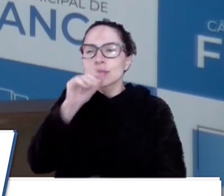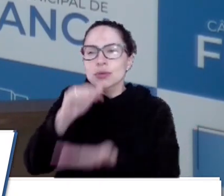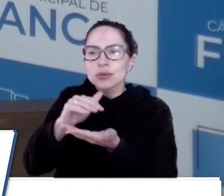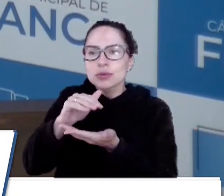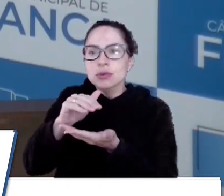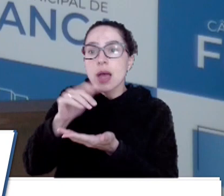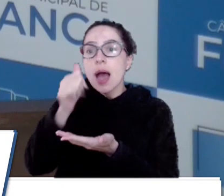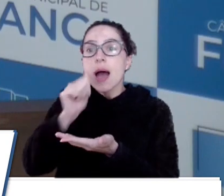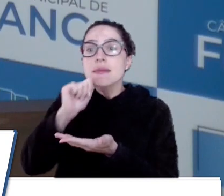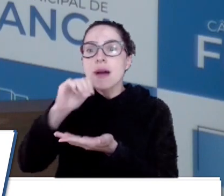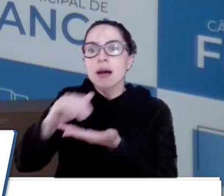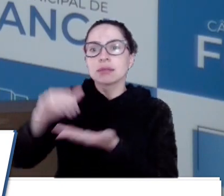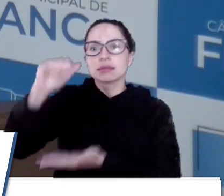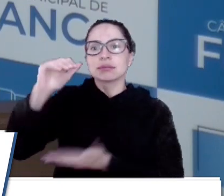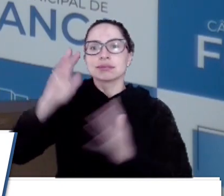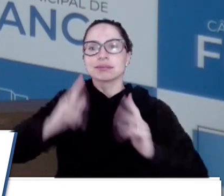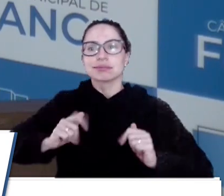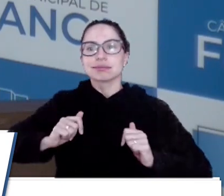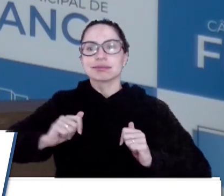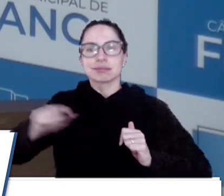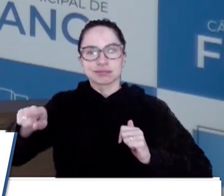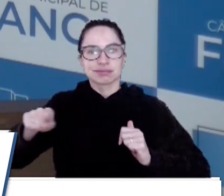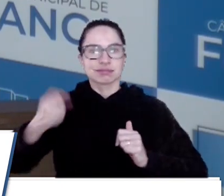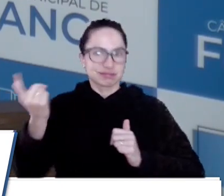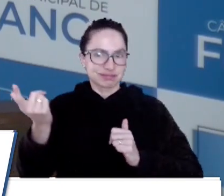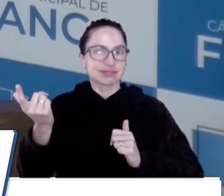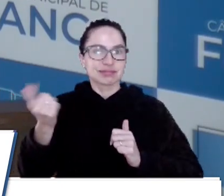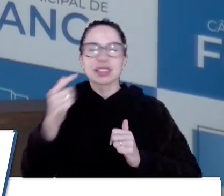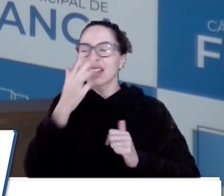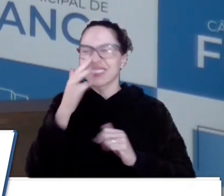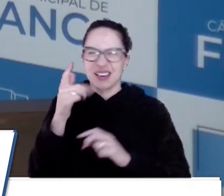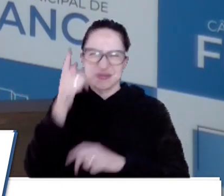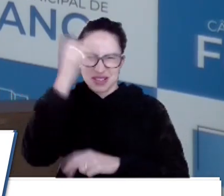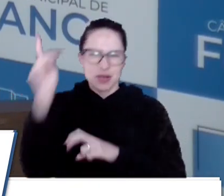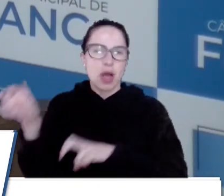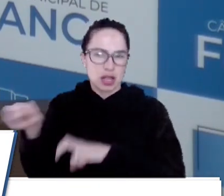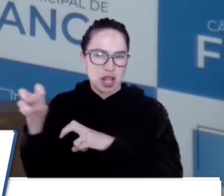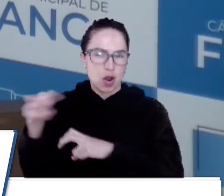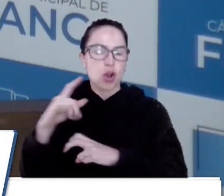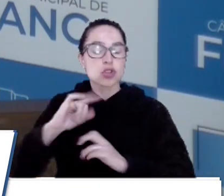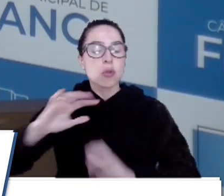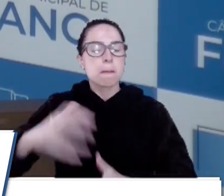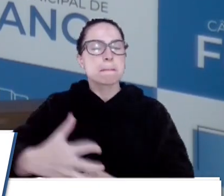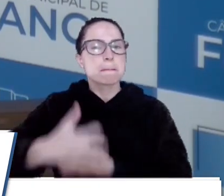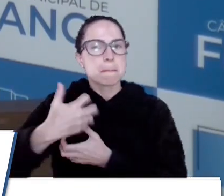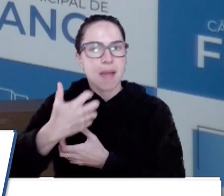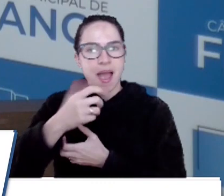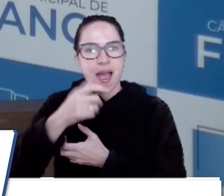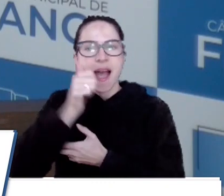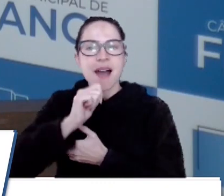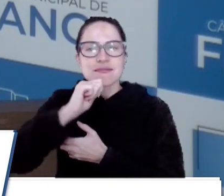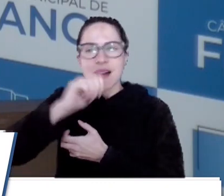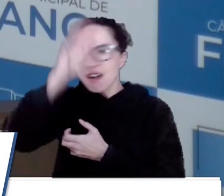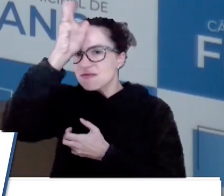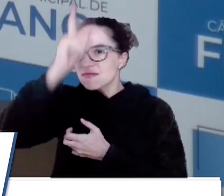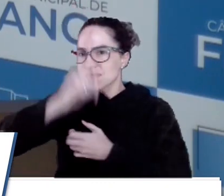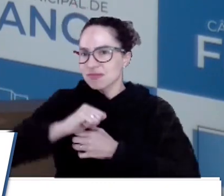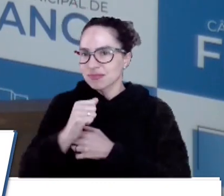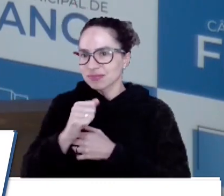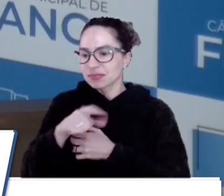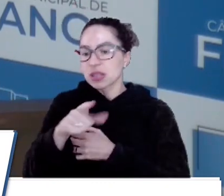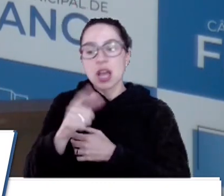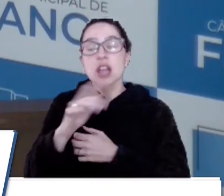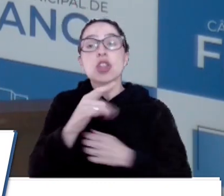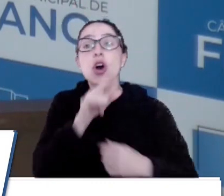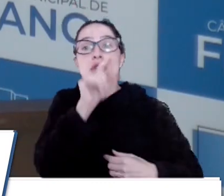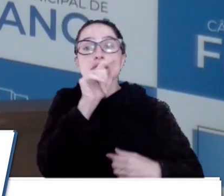Porque se você pega a galinha, quem é do interior sabe disso. Se você pega a galinha, você traz todos os pintinhos para perto de você. Agora fica se correndo